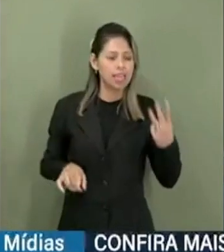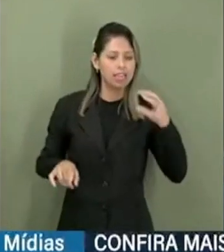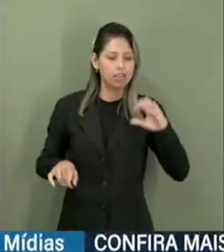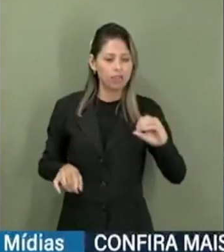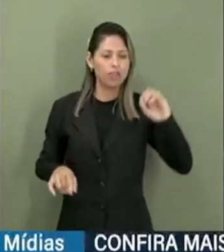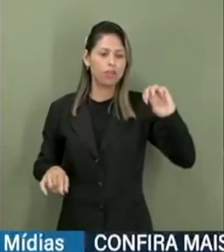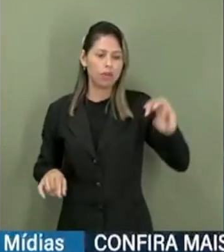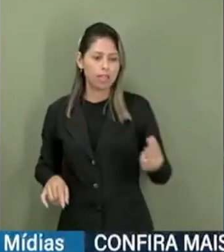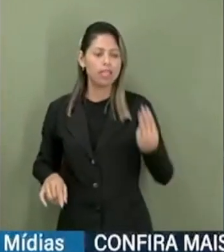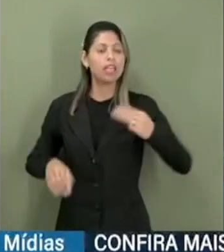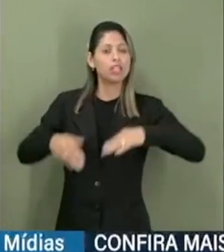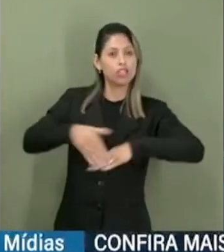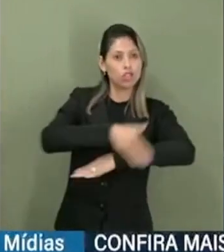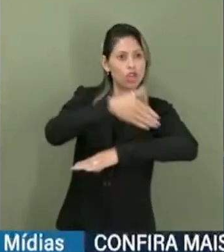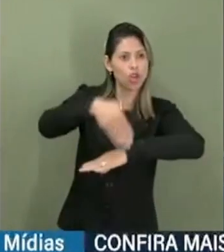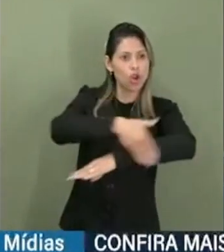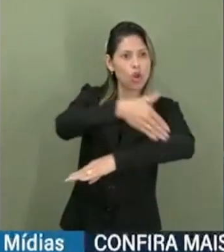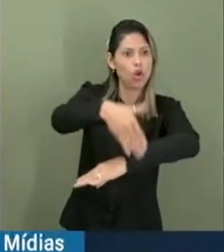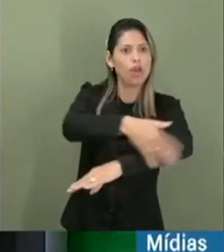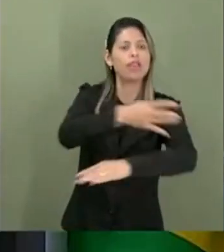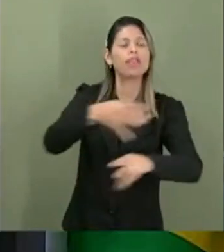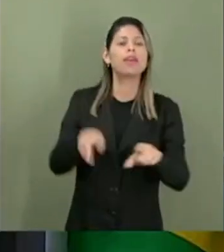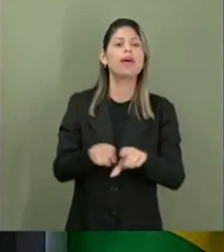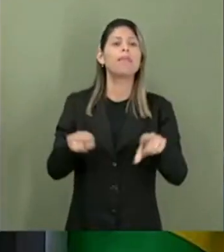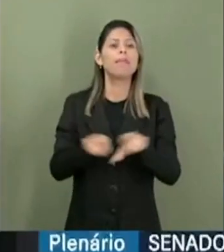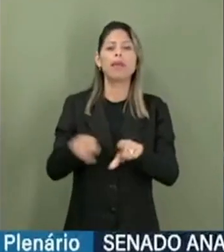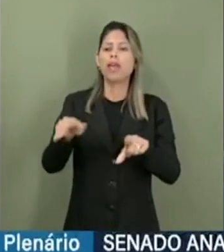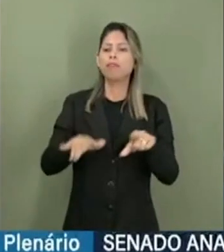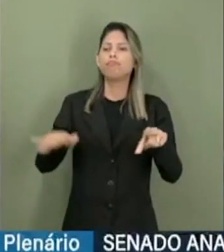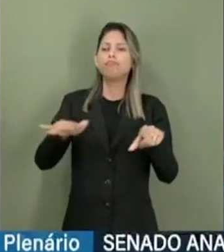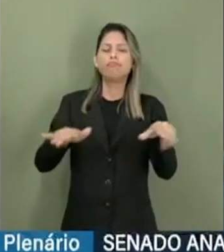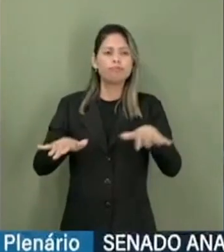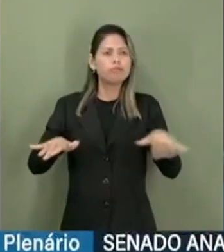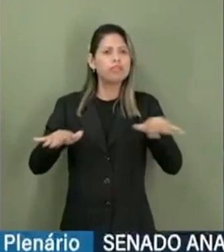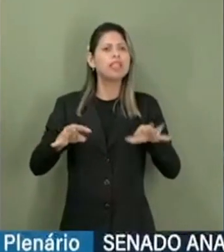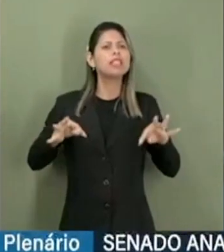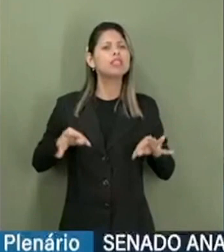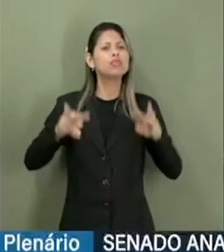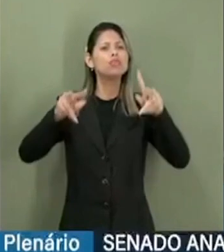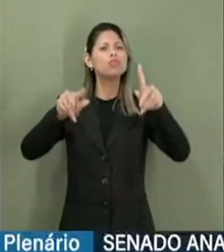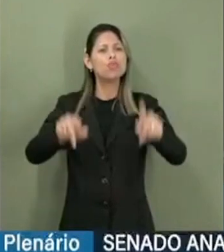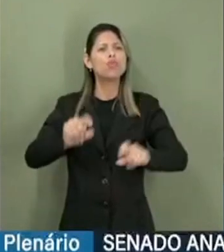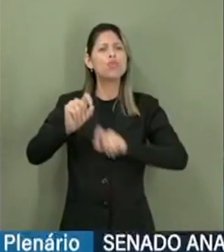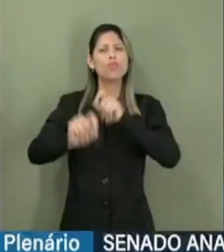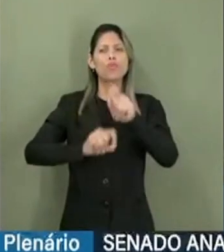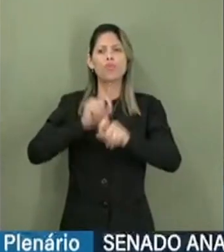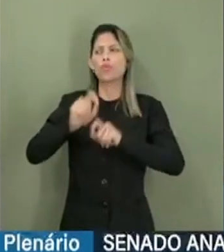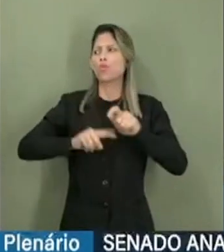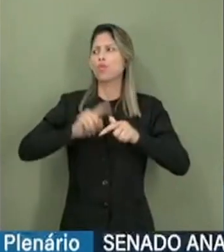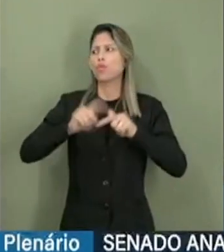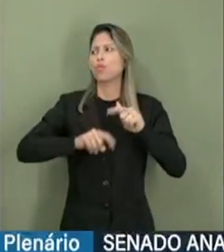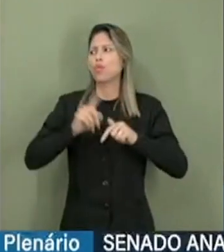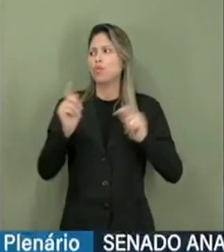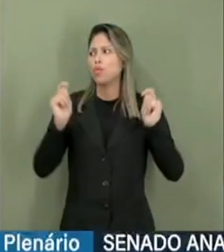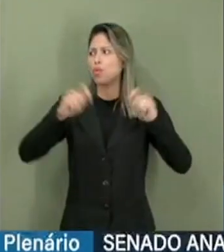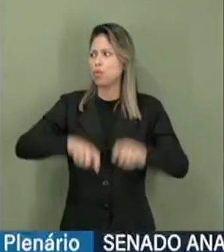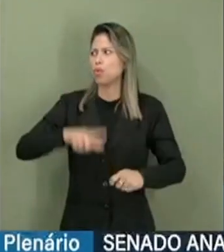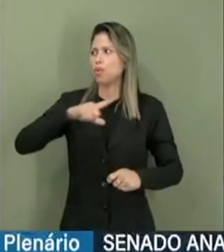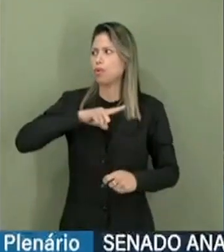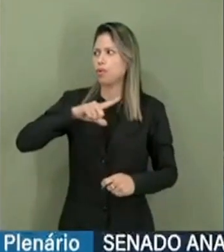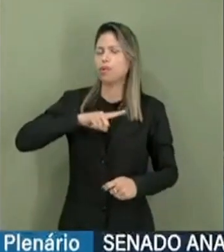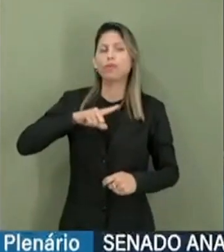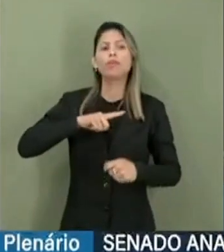recursos abertos em todas as áreas muitas das quais como habitação sem um único centavo